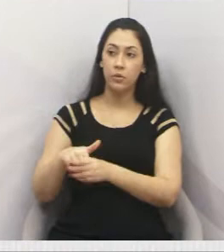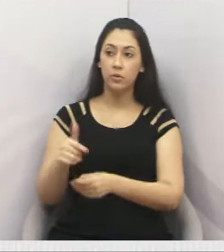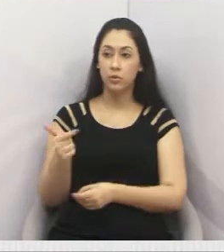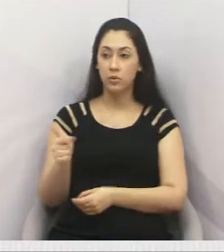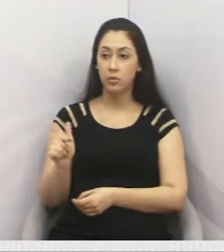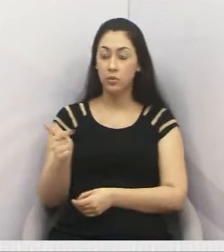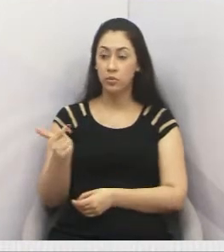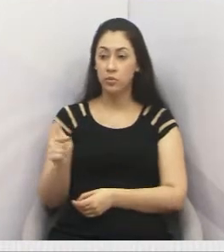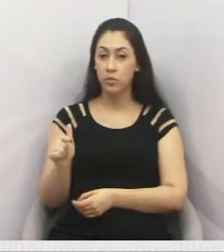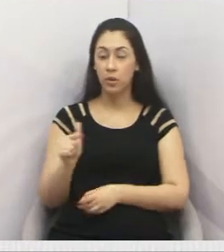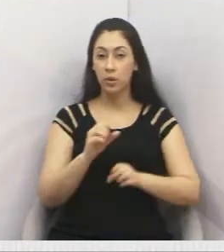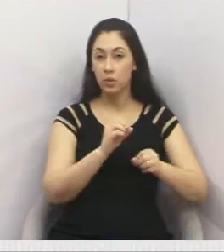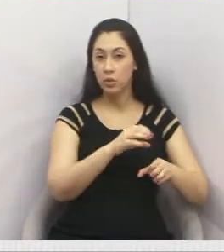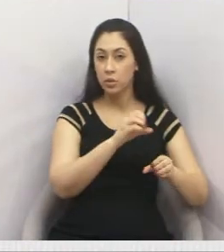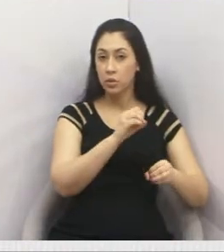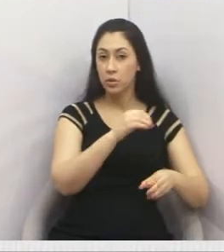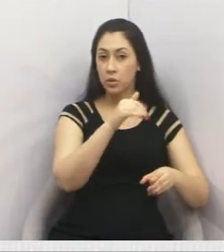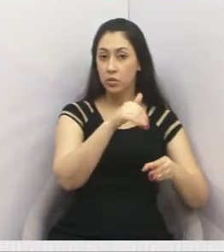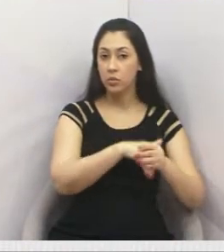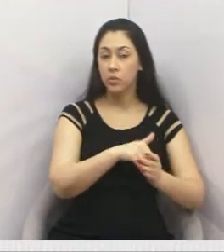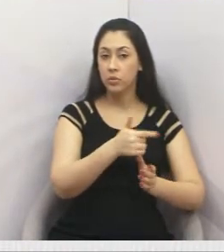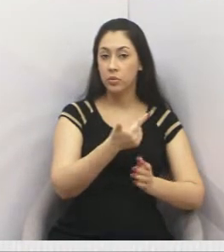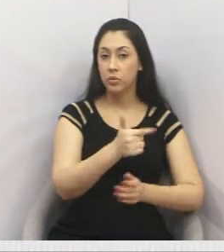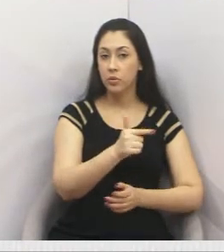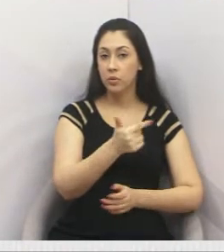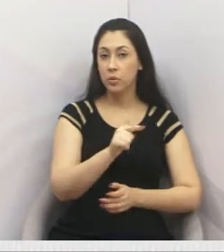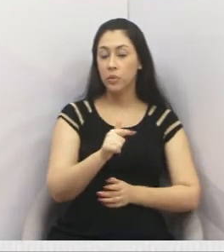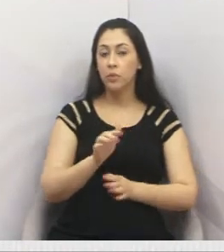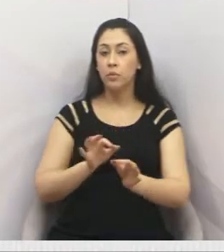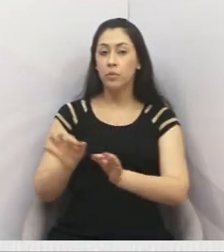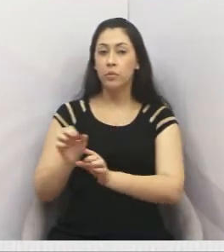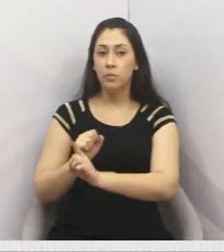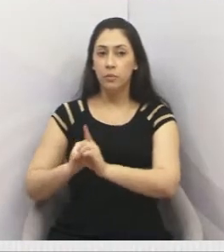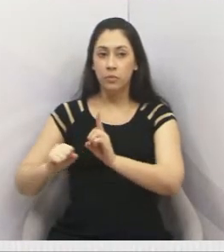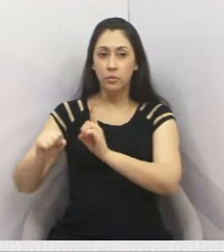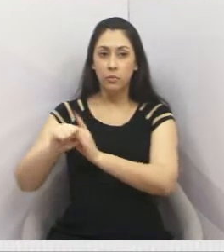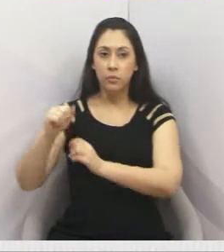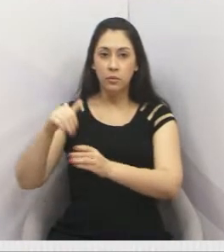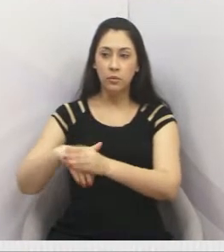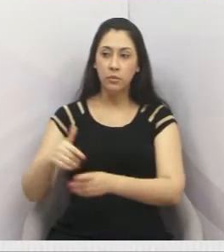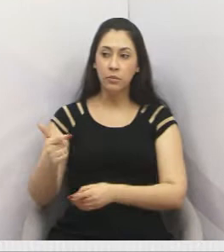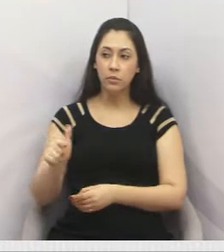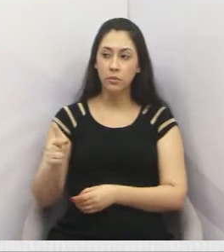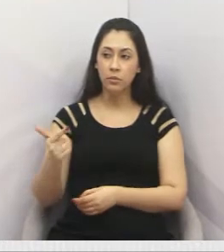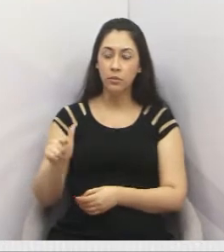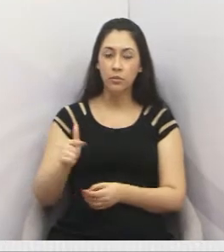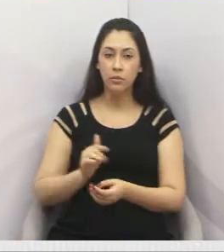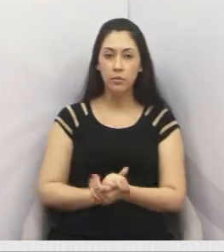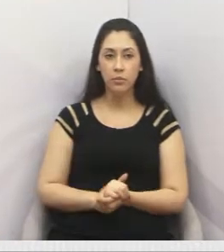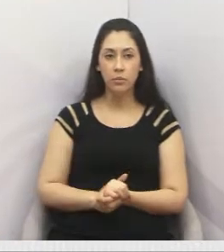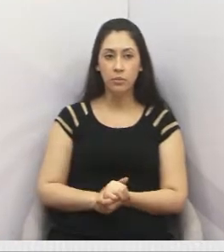branco, entidades acadêmicas de pesquisa em branco e organização da sociedade civil em branco.